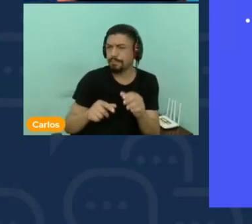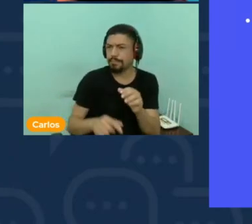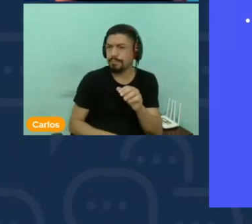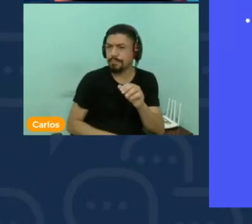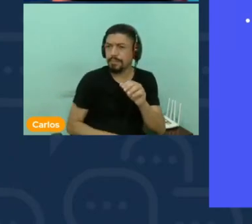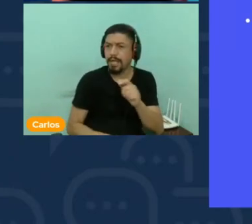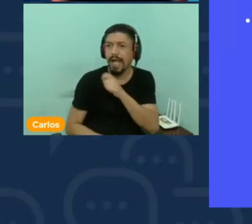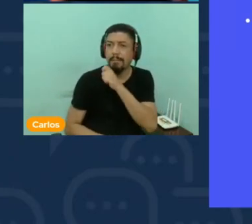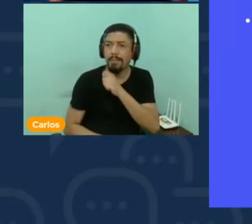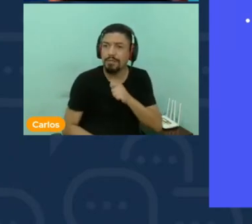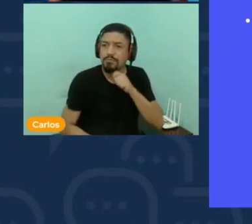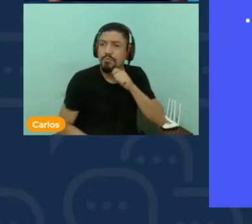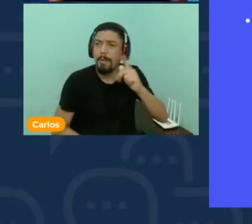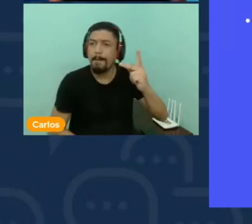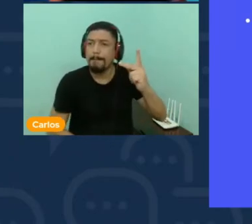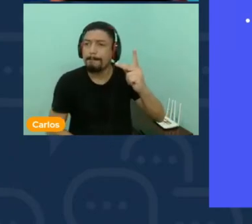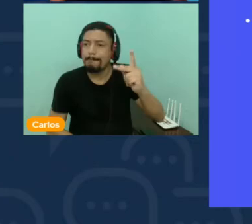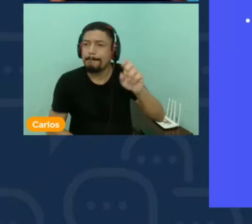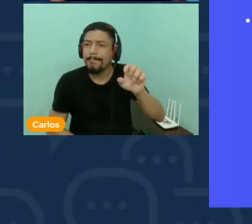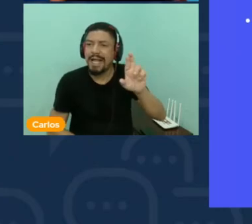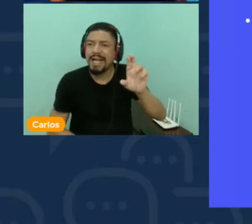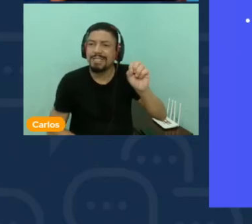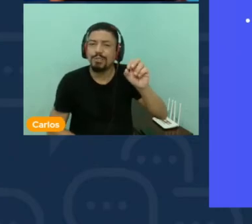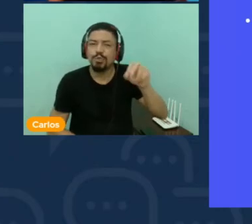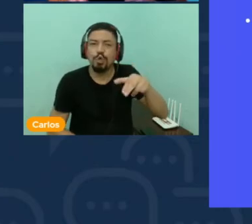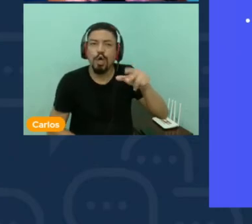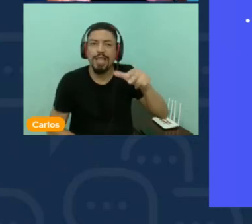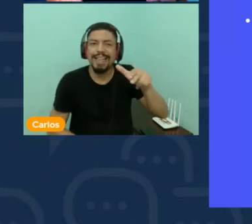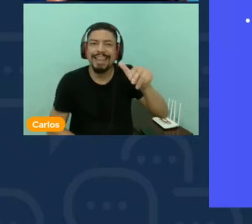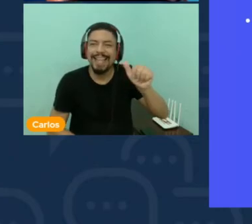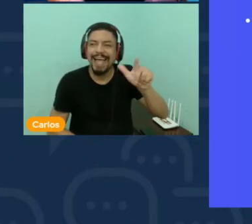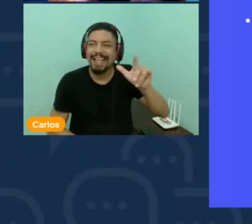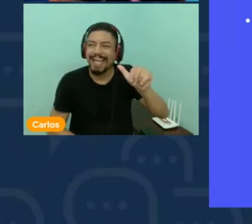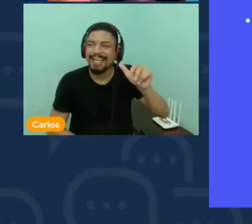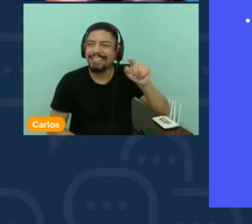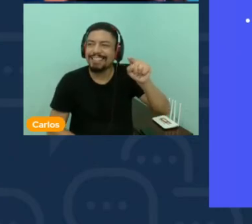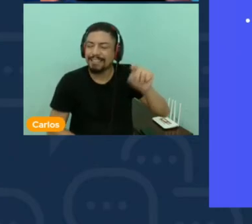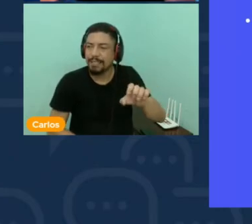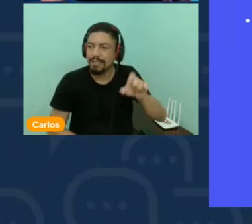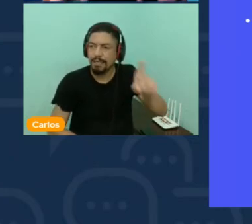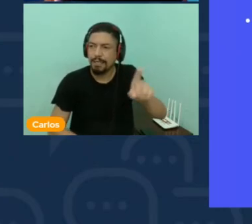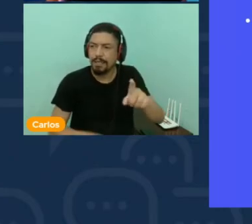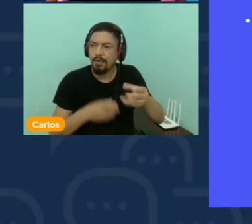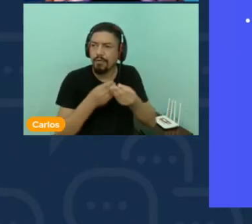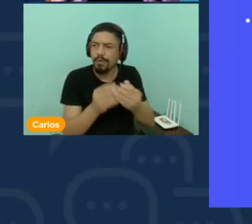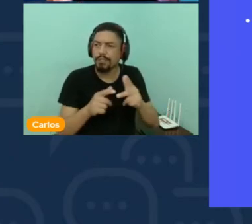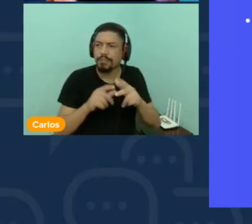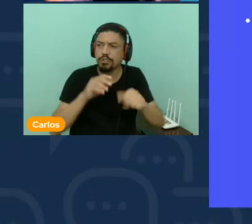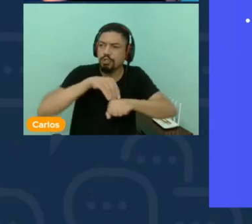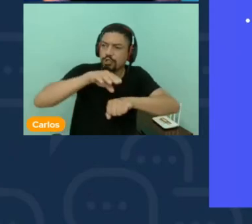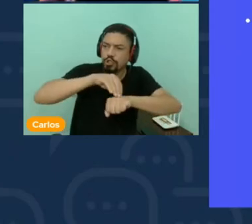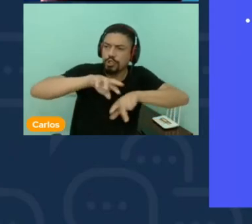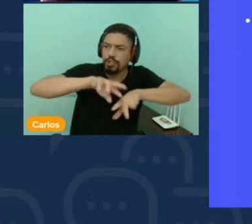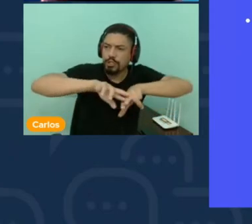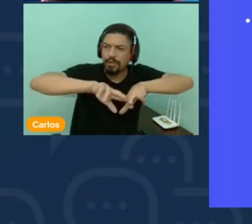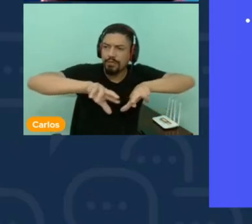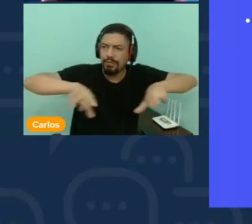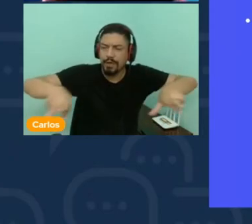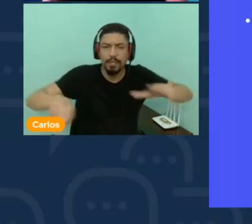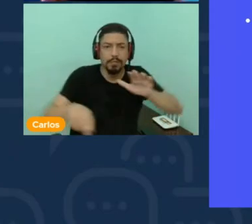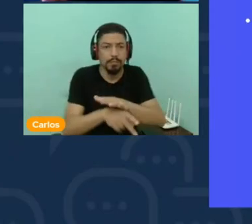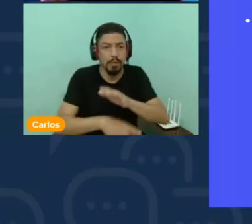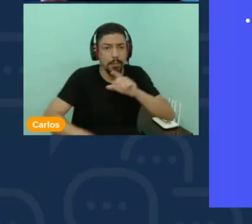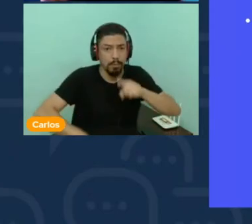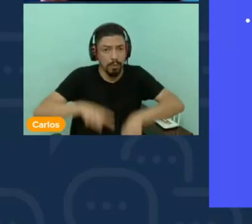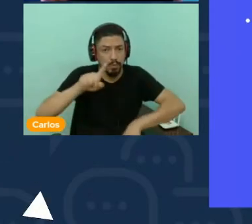Personalize. E a ideia do Personalize é muito bacana, porque ele vai fornecer recomendações, por exemplo, de produtos